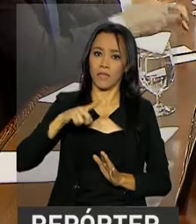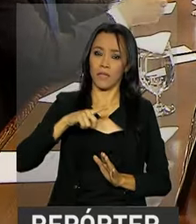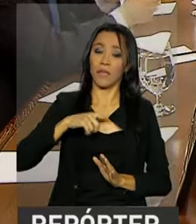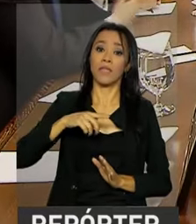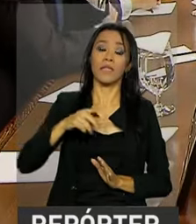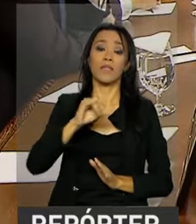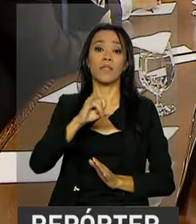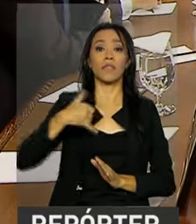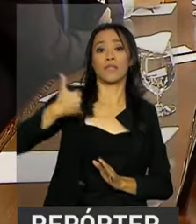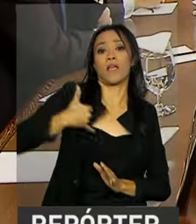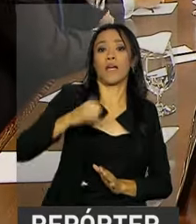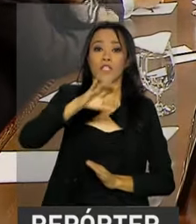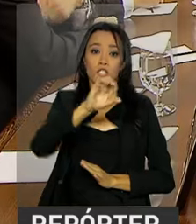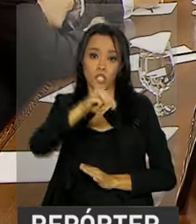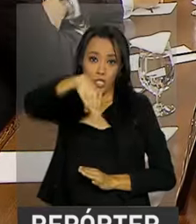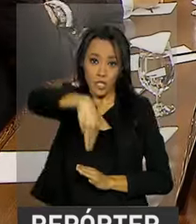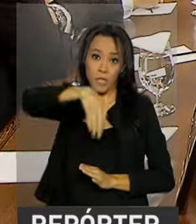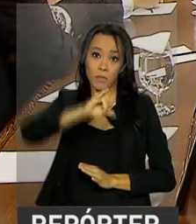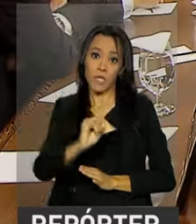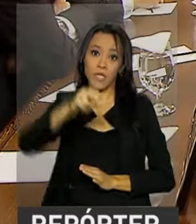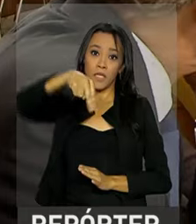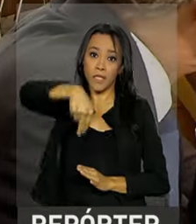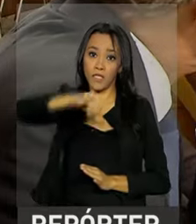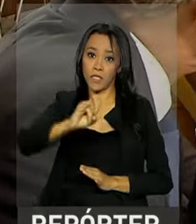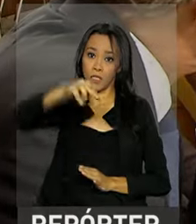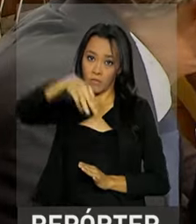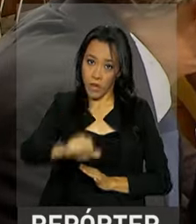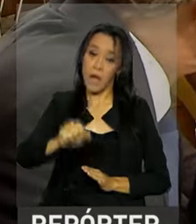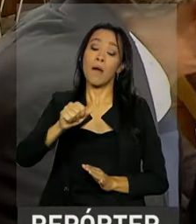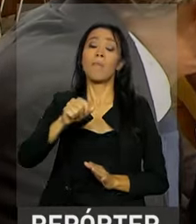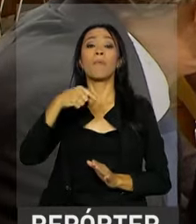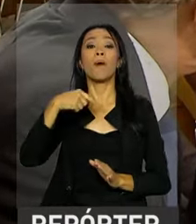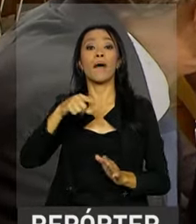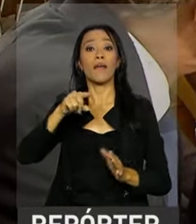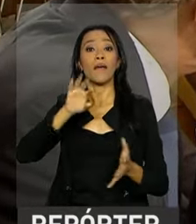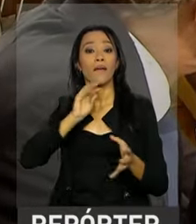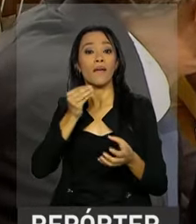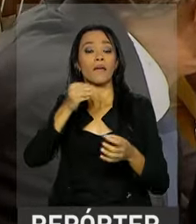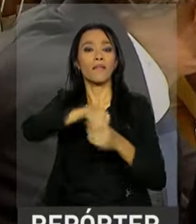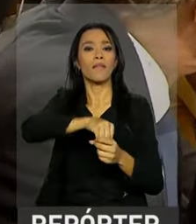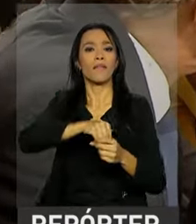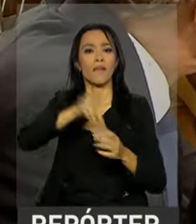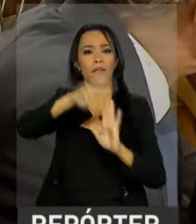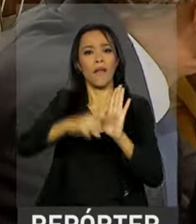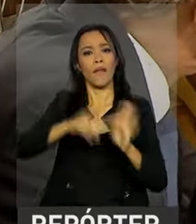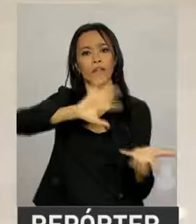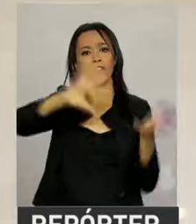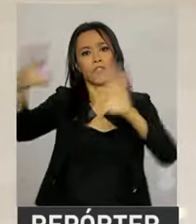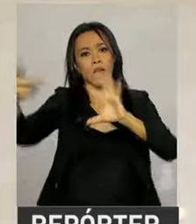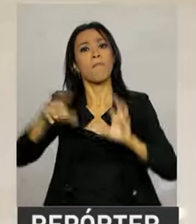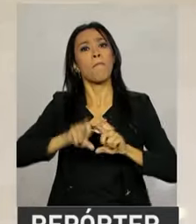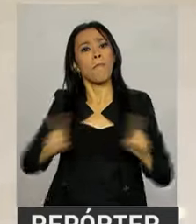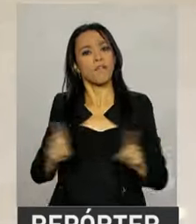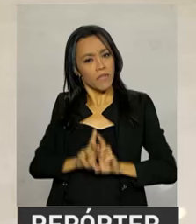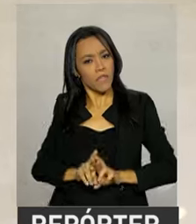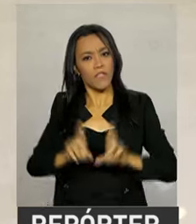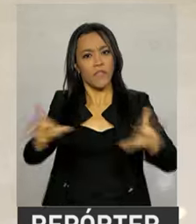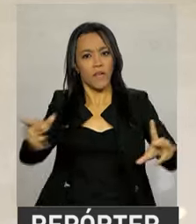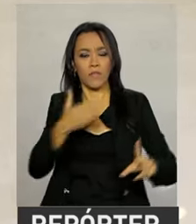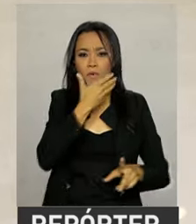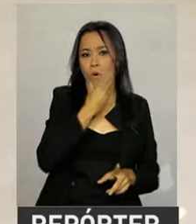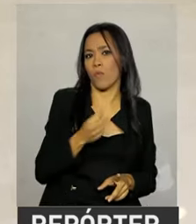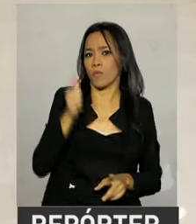enquadrado nas regras de transição para o novo sistema Mas elas serão diferenciadas para homens e mulheres e mais